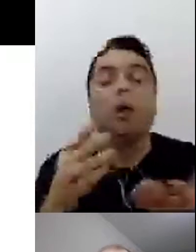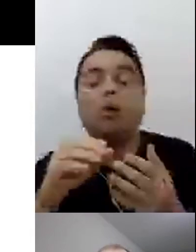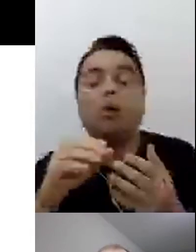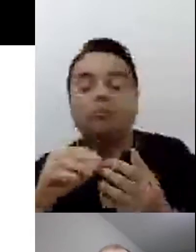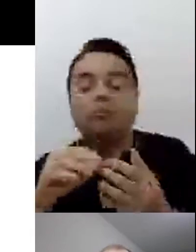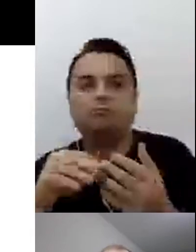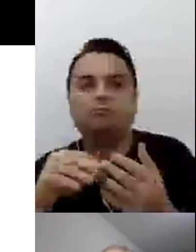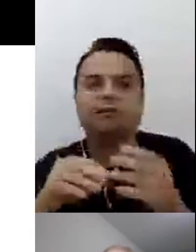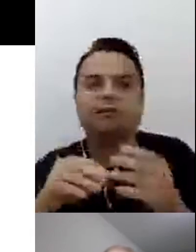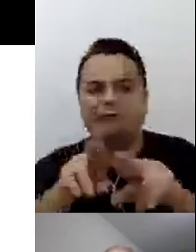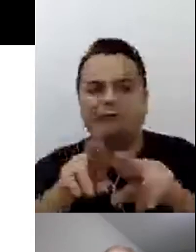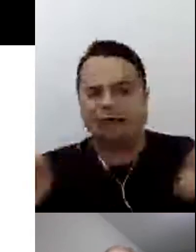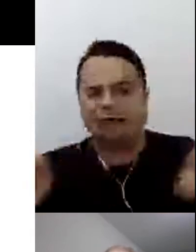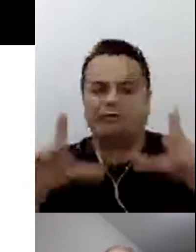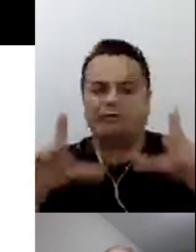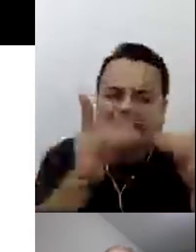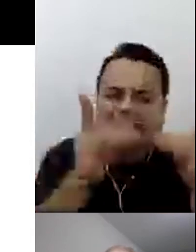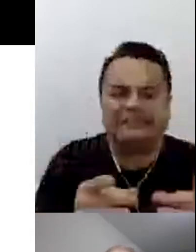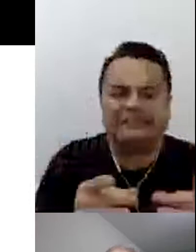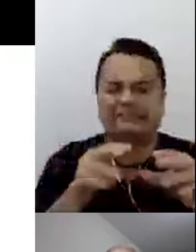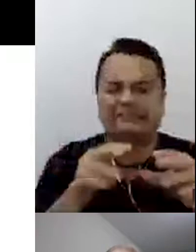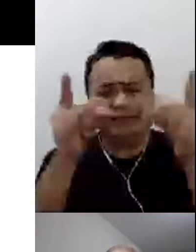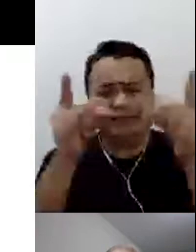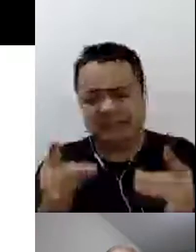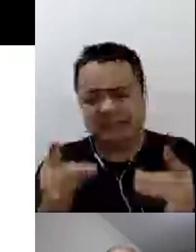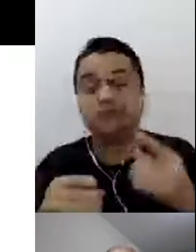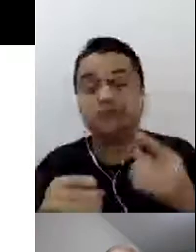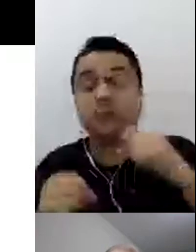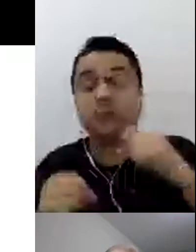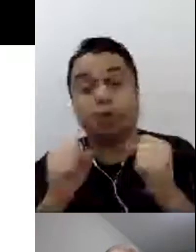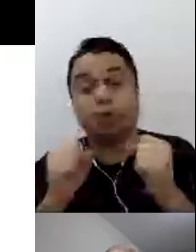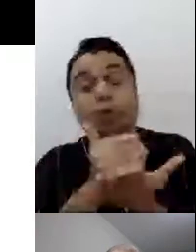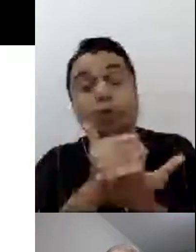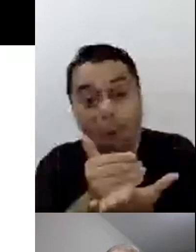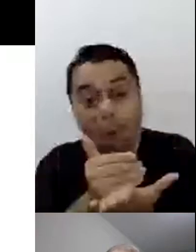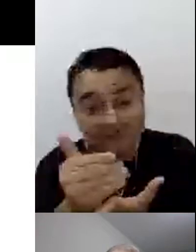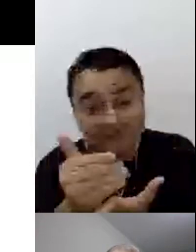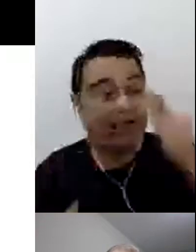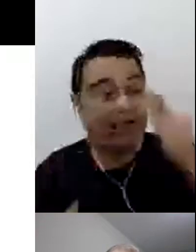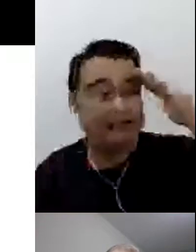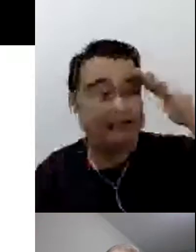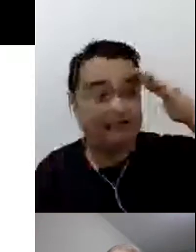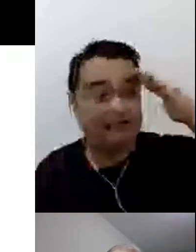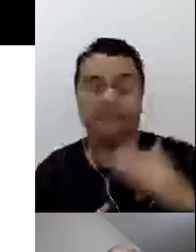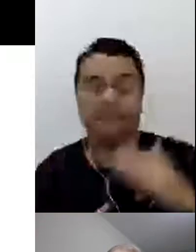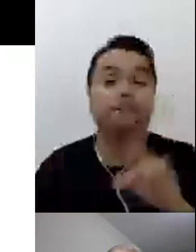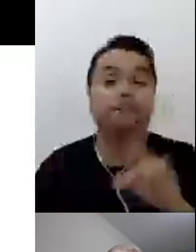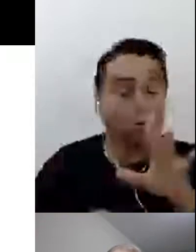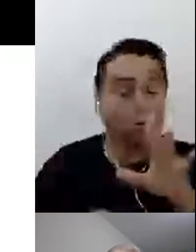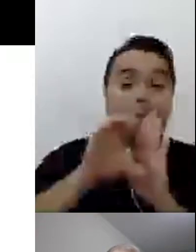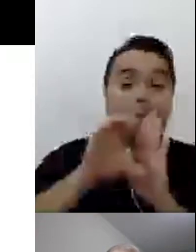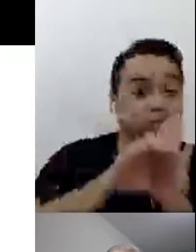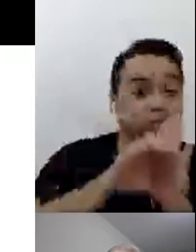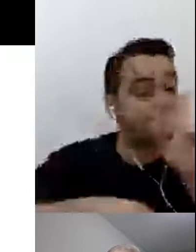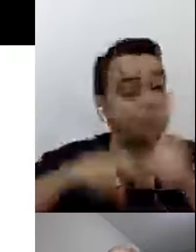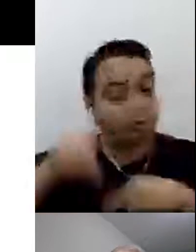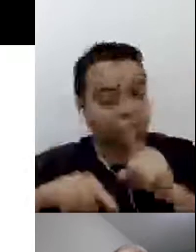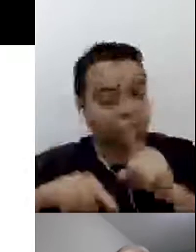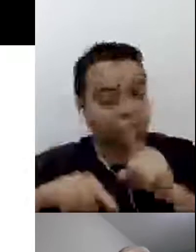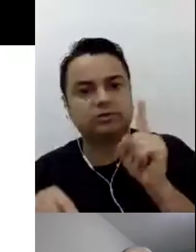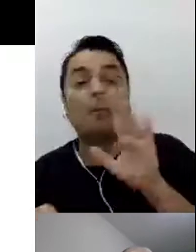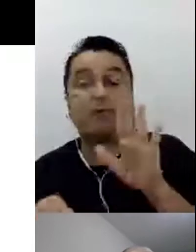tal rugosidade em tal característica, e você vai começando a entender não só conceito do produto, mas o